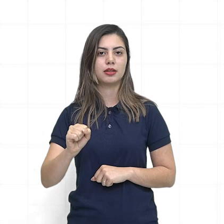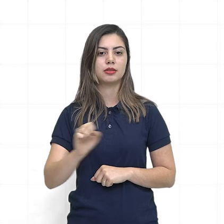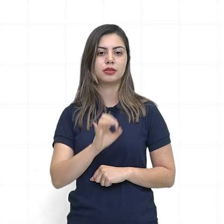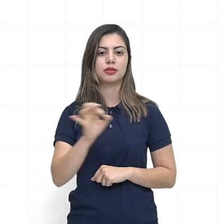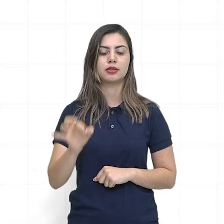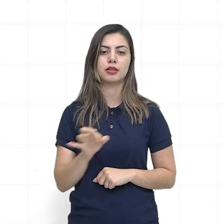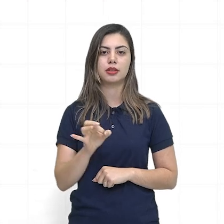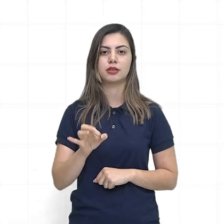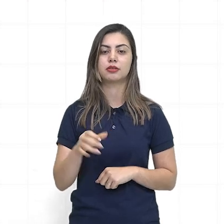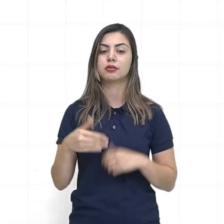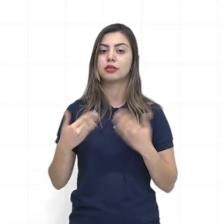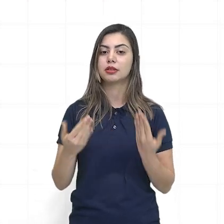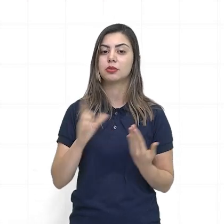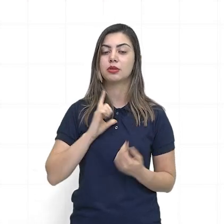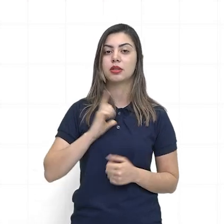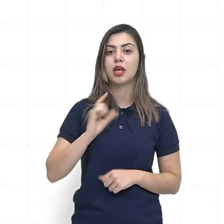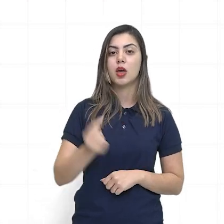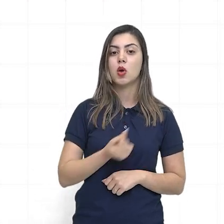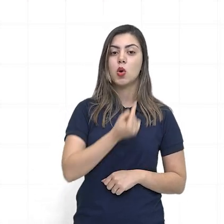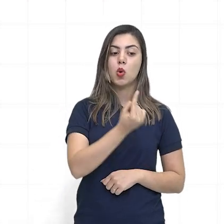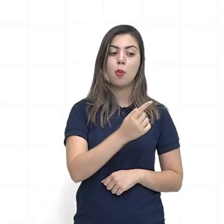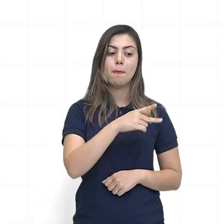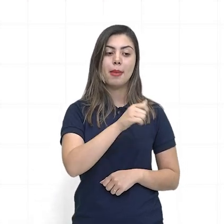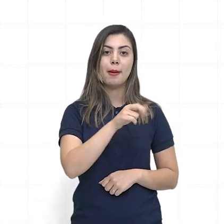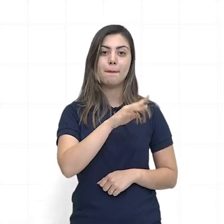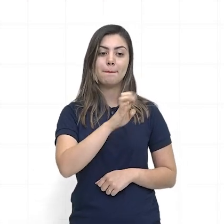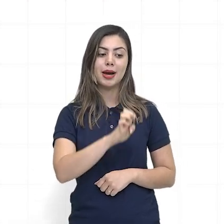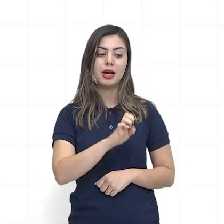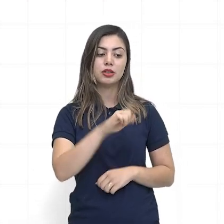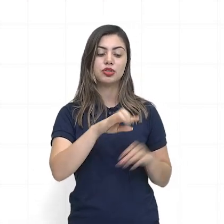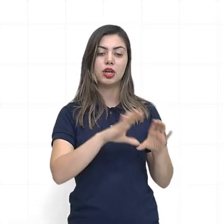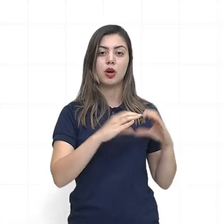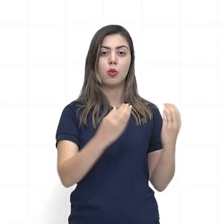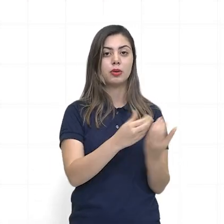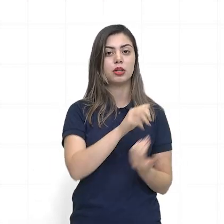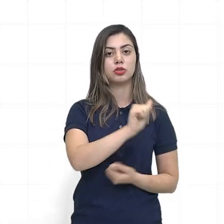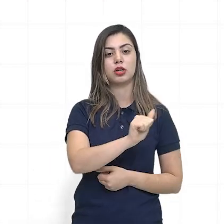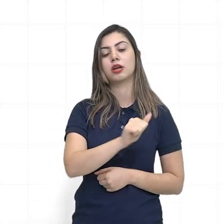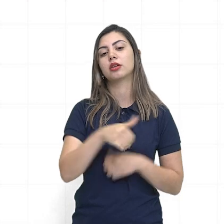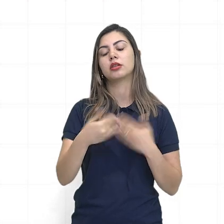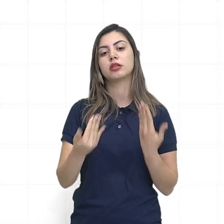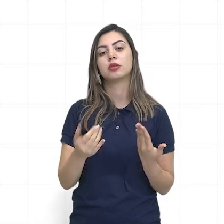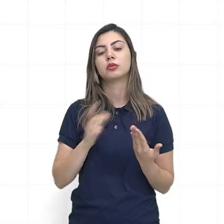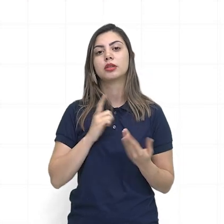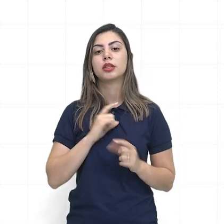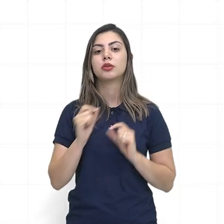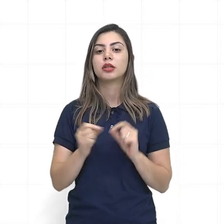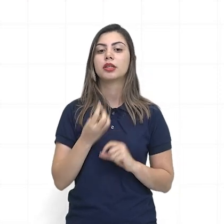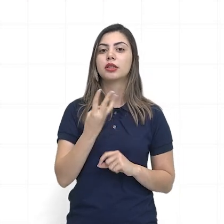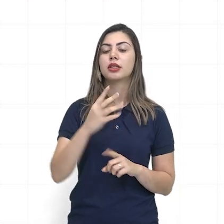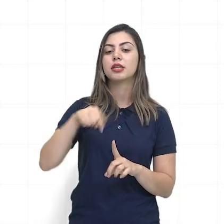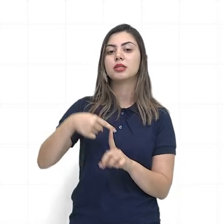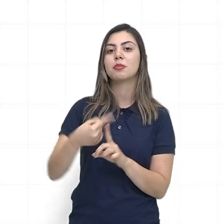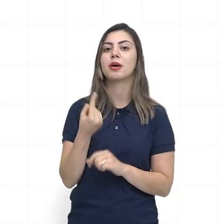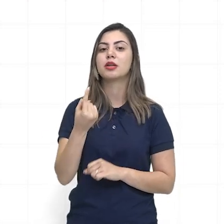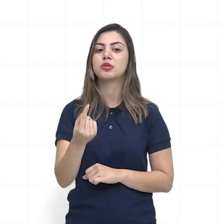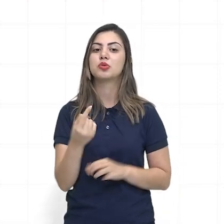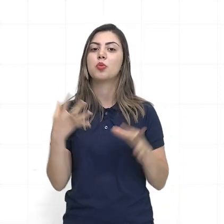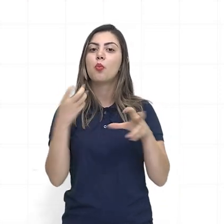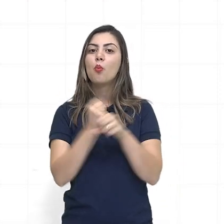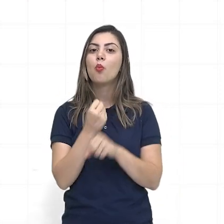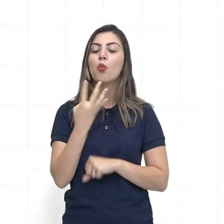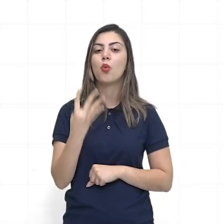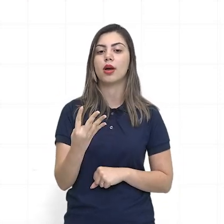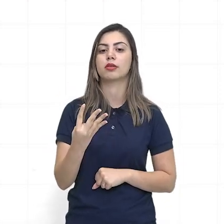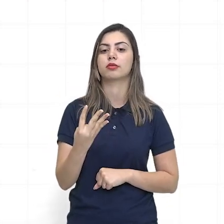A. Então, tem uma parte. Então, eu vou ter 3 com mais 1, 4. Então,